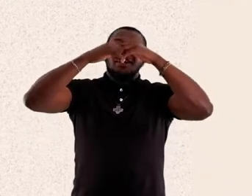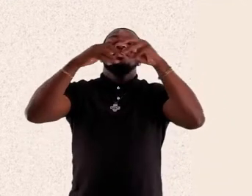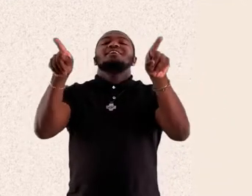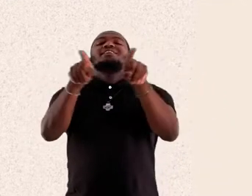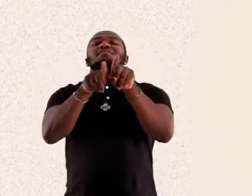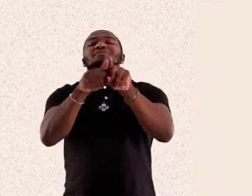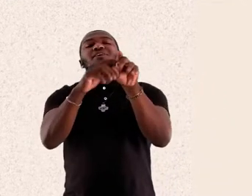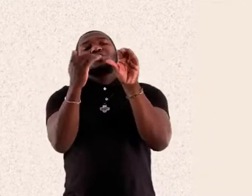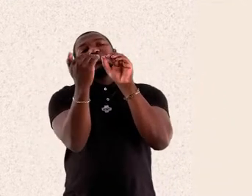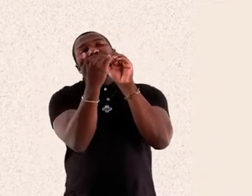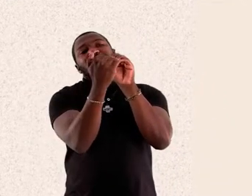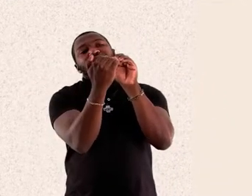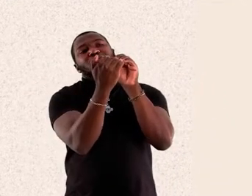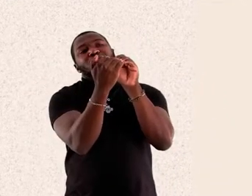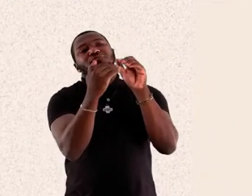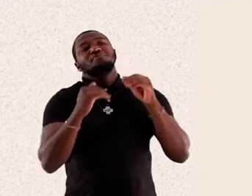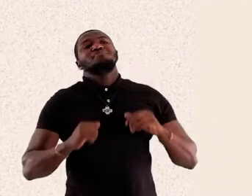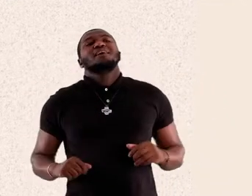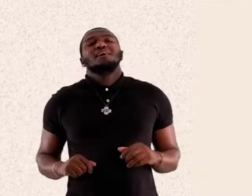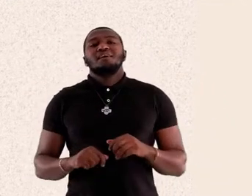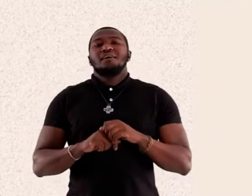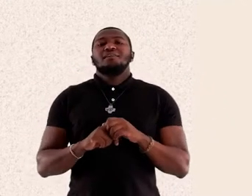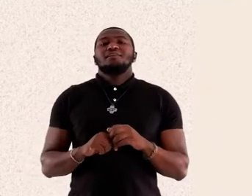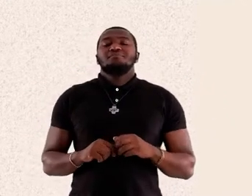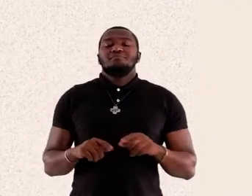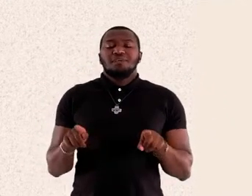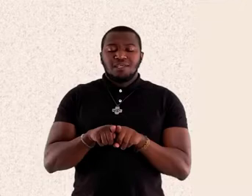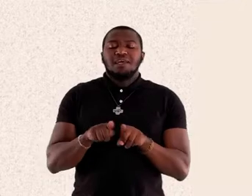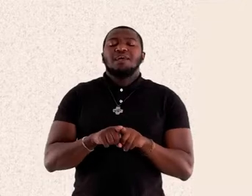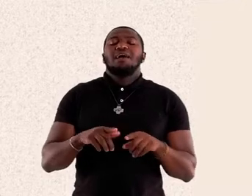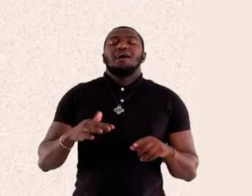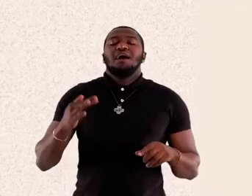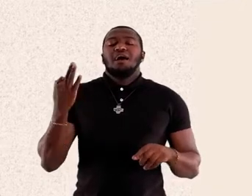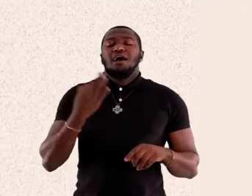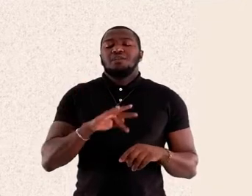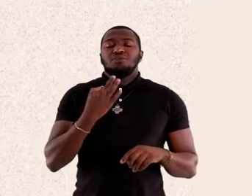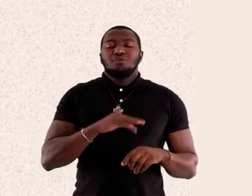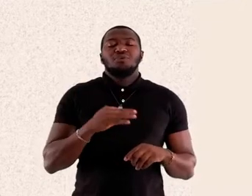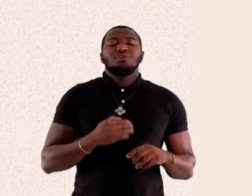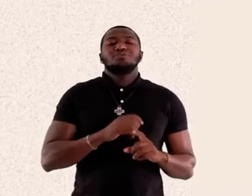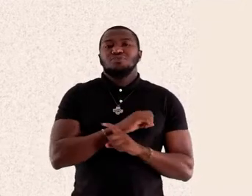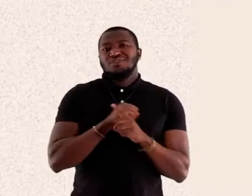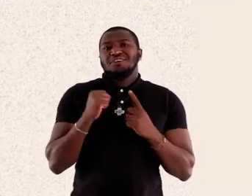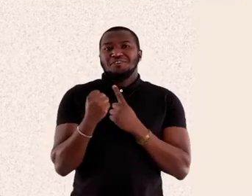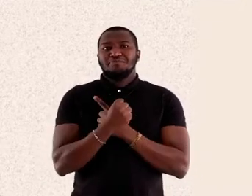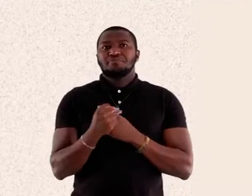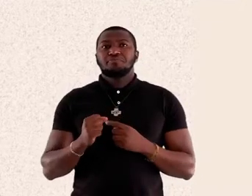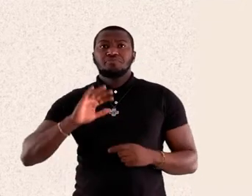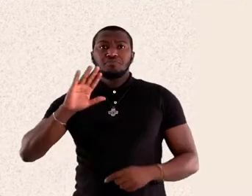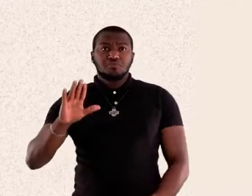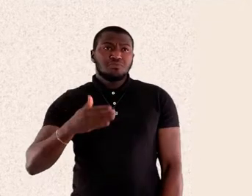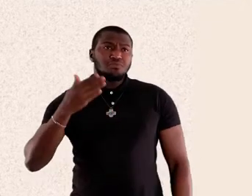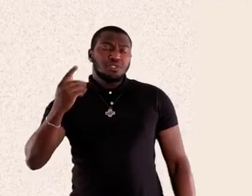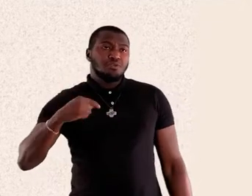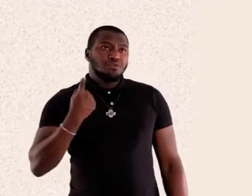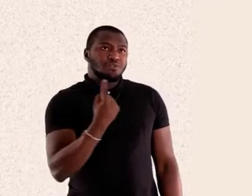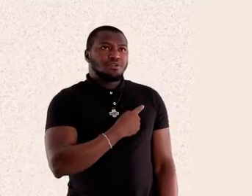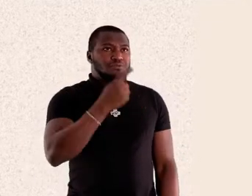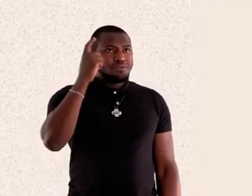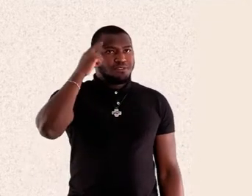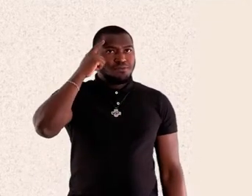né a esse mesmo sistema que carreia a dor física bom e quando a gente pensa